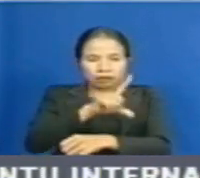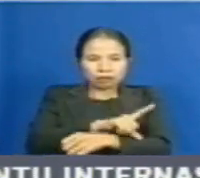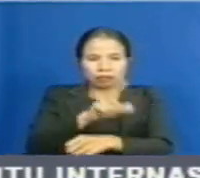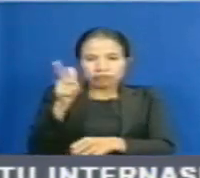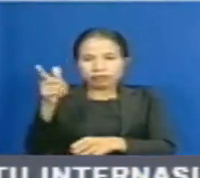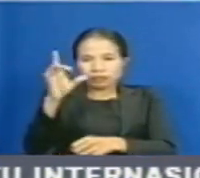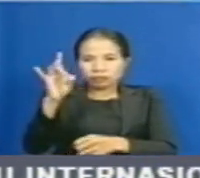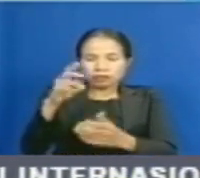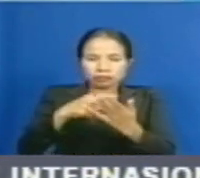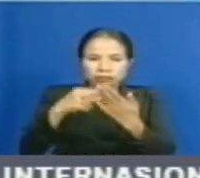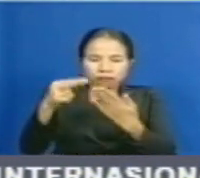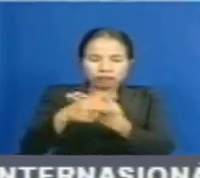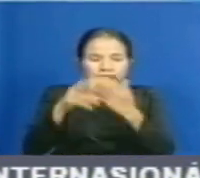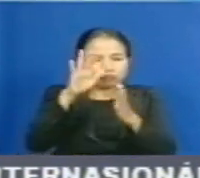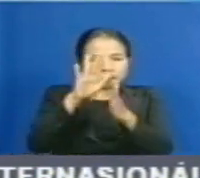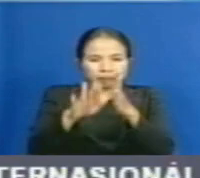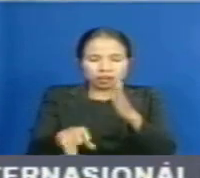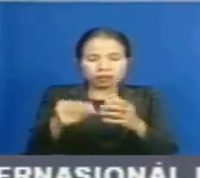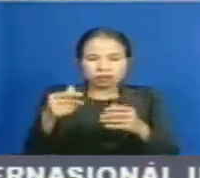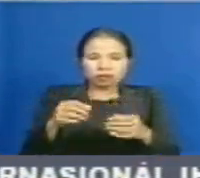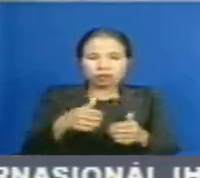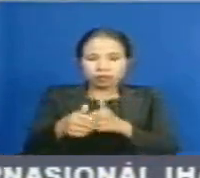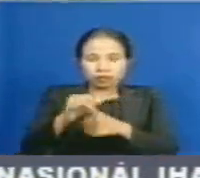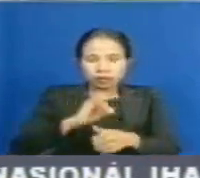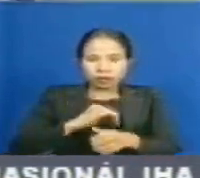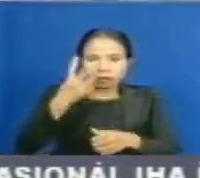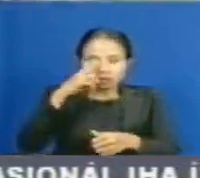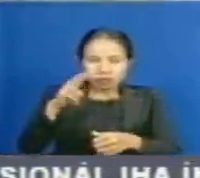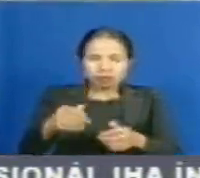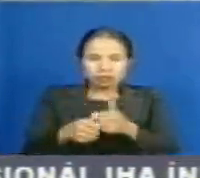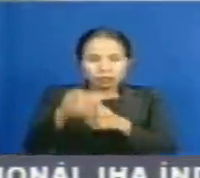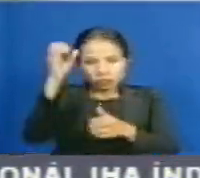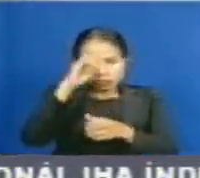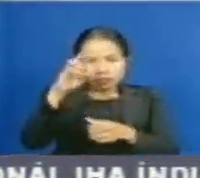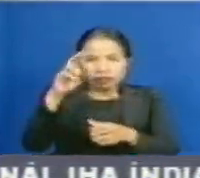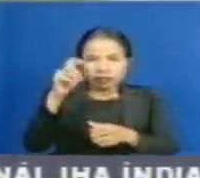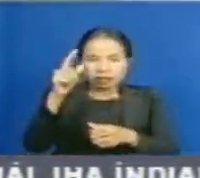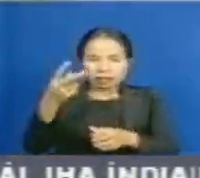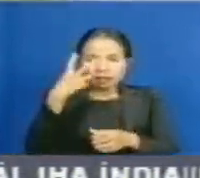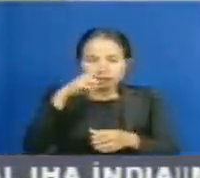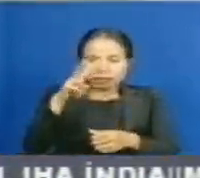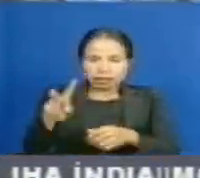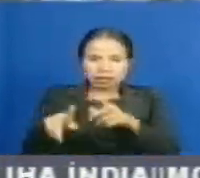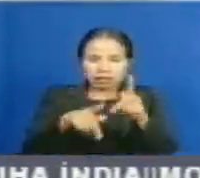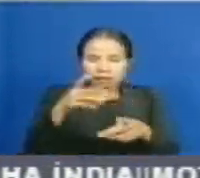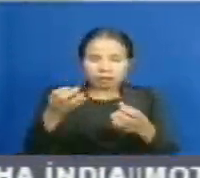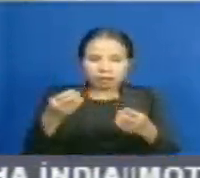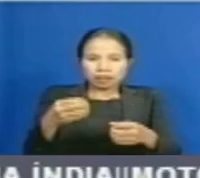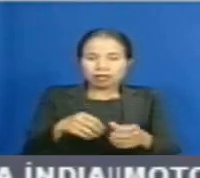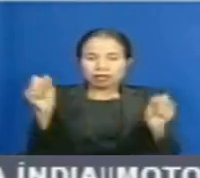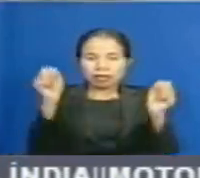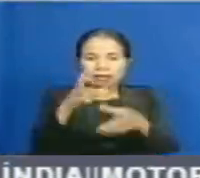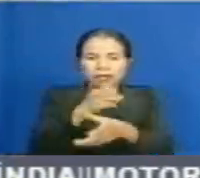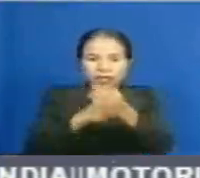28 novembro ne menos situ antu iram de hare. Enquanto tuir observasaun RTT li ha terenu nota katak sida daun barak maklasai